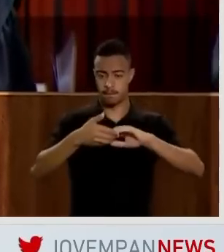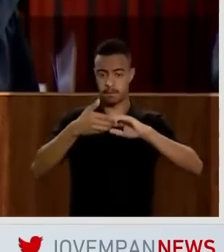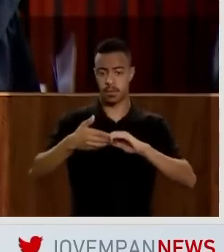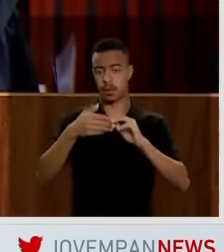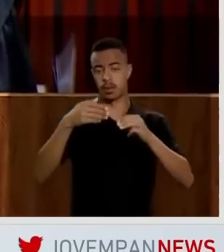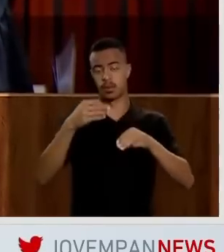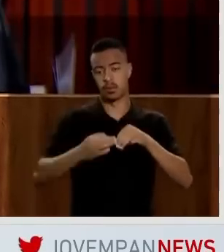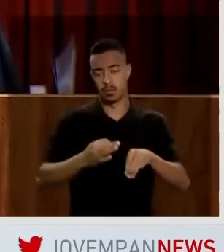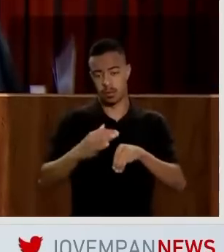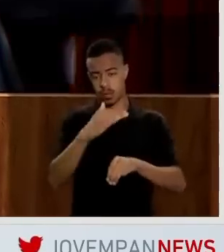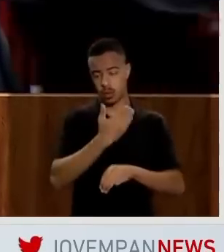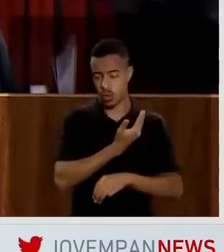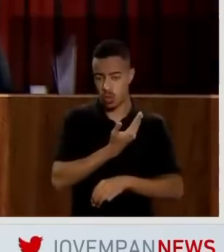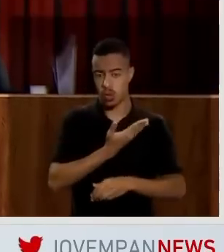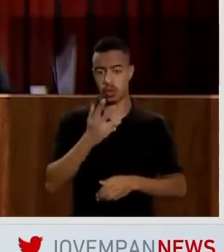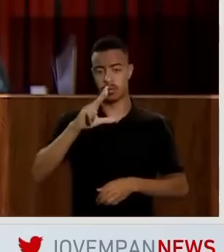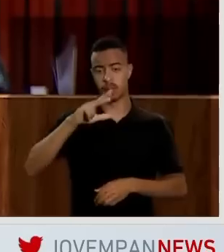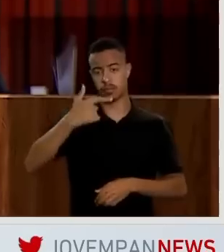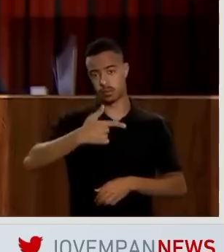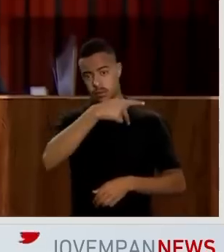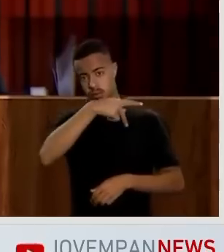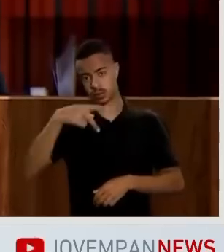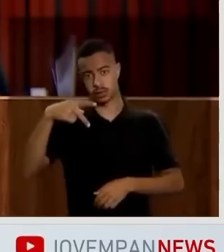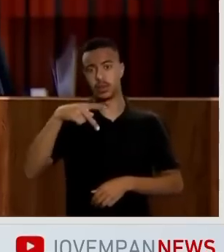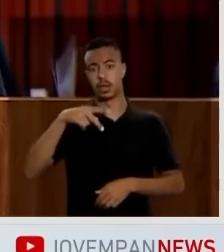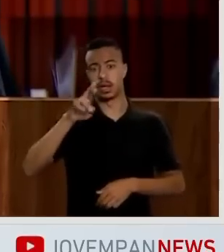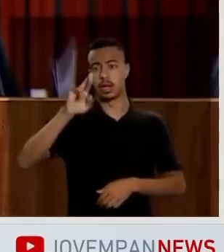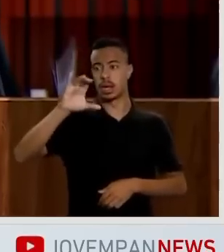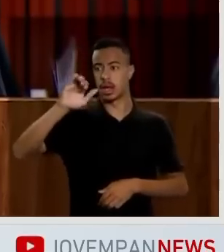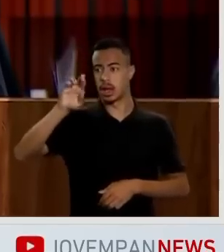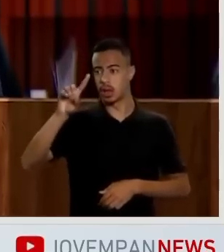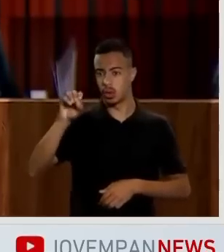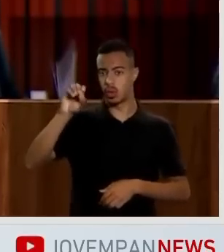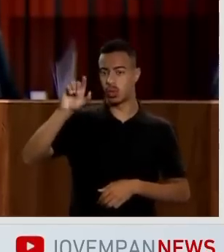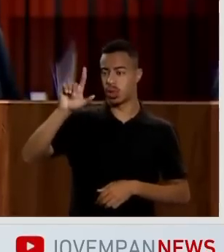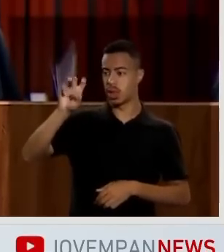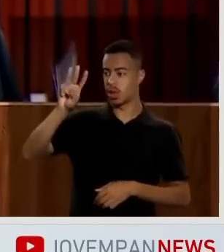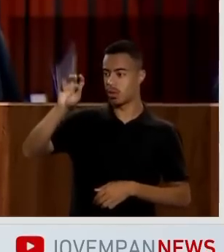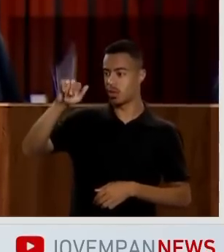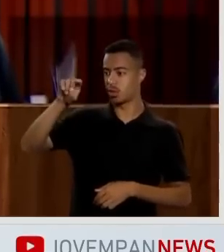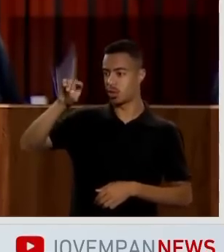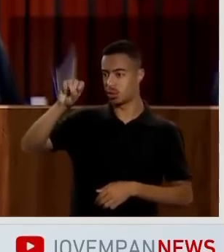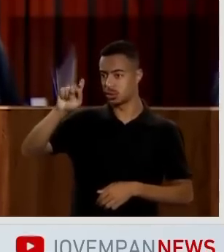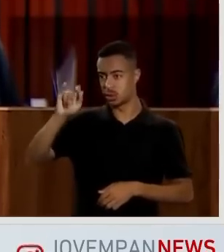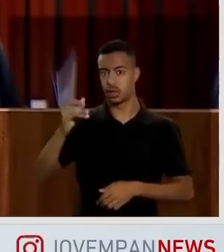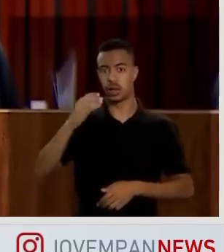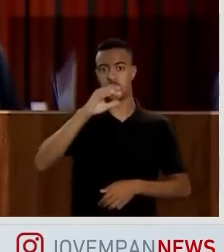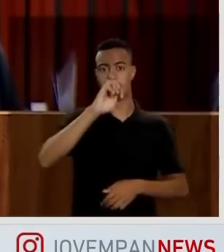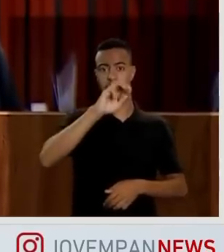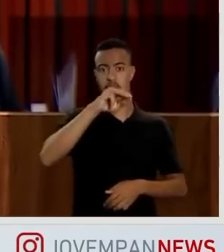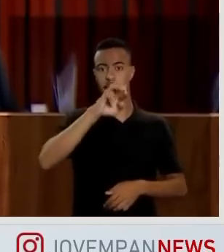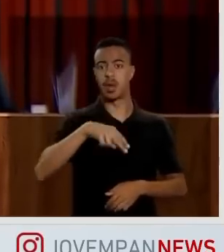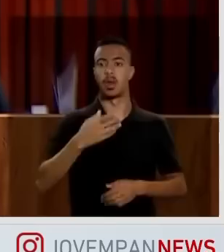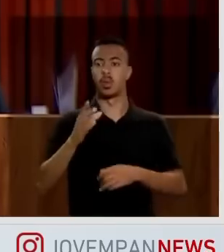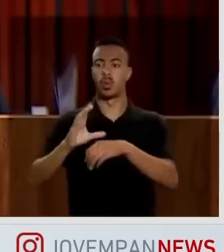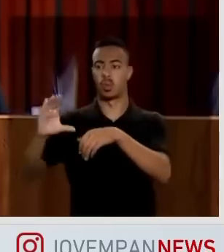O direito tem que ser para todo mundo. Eu vou discordar do meu amigo Renato aqui. Vou pedir licença para discordar do meu amigo Renato, como ele está fazendo o papel, embora na